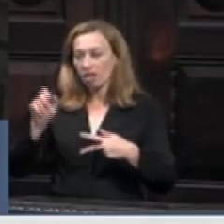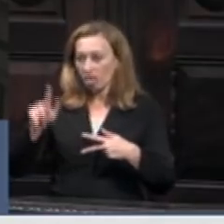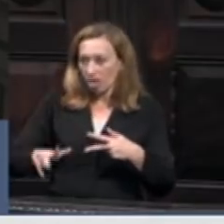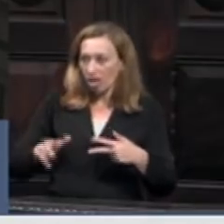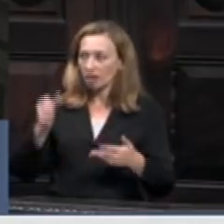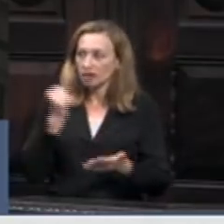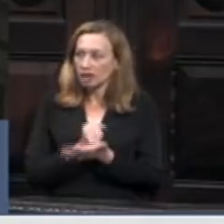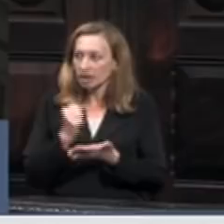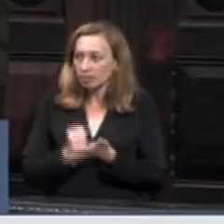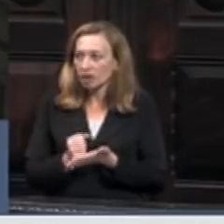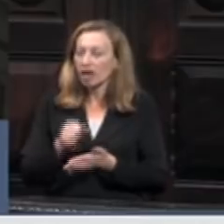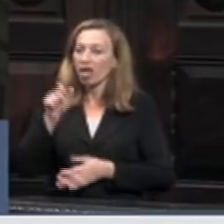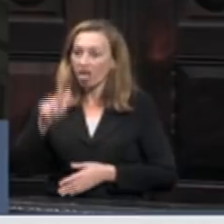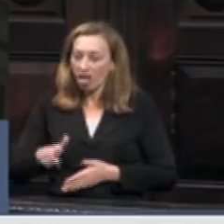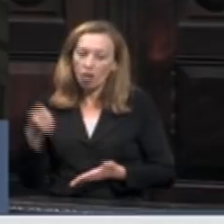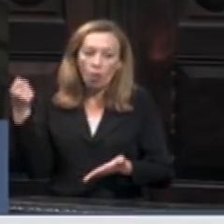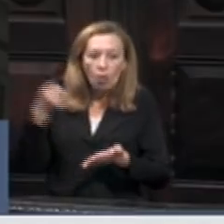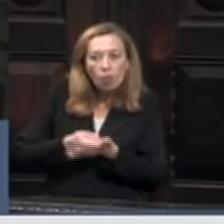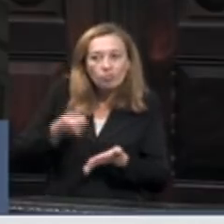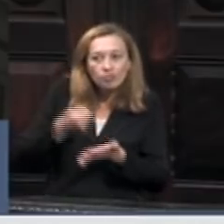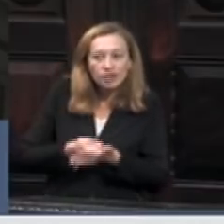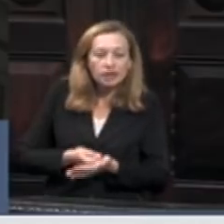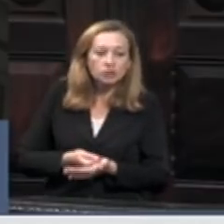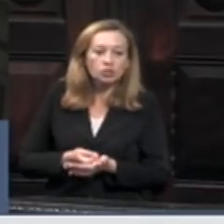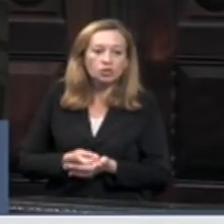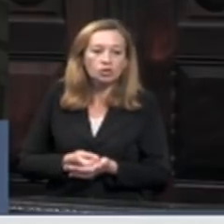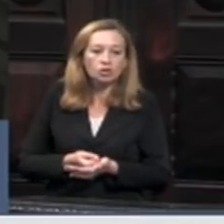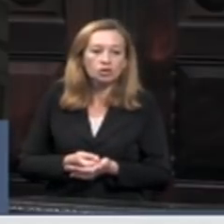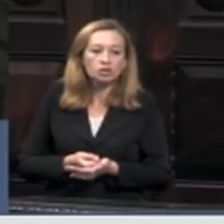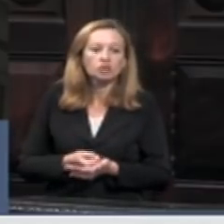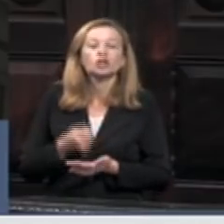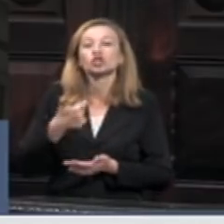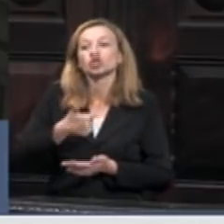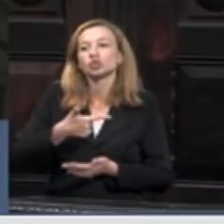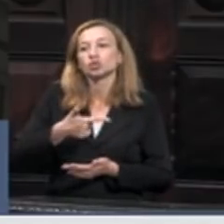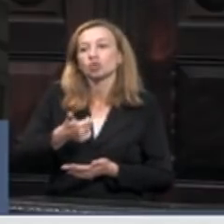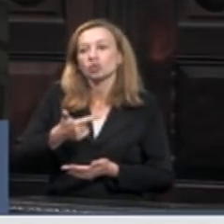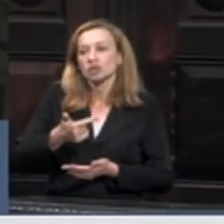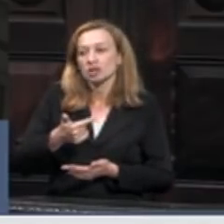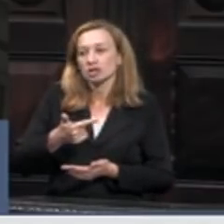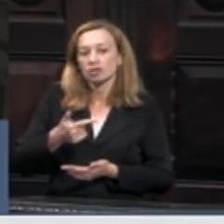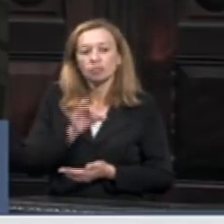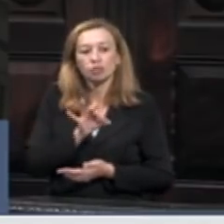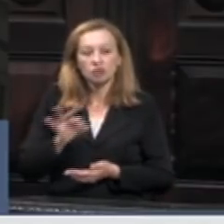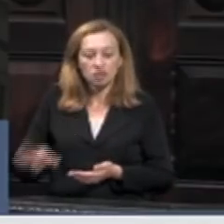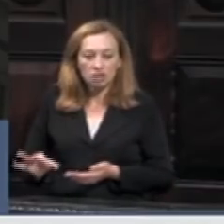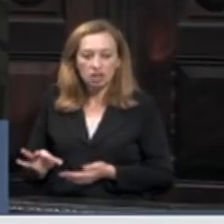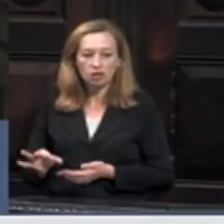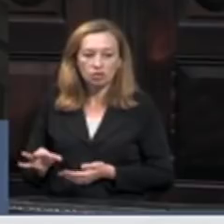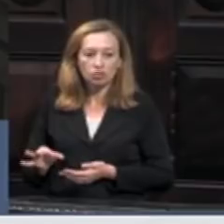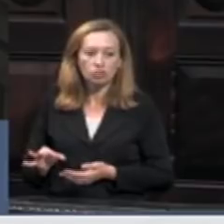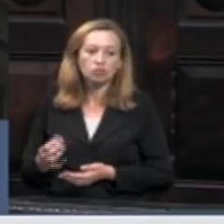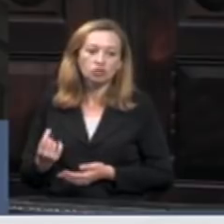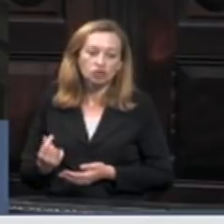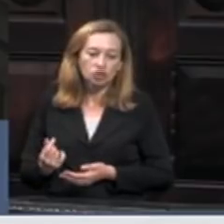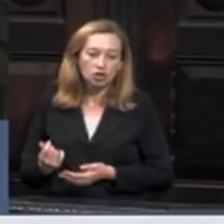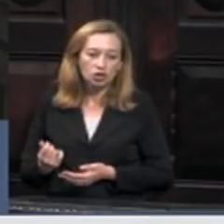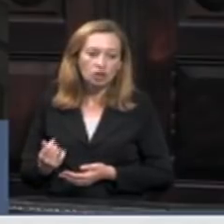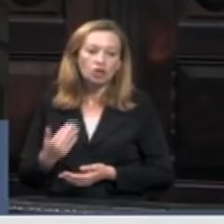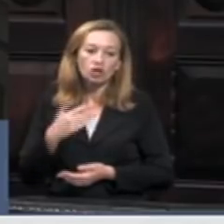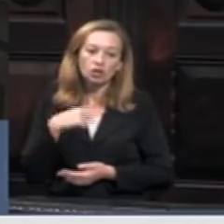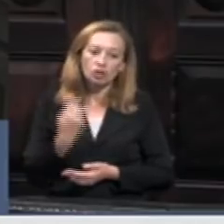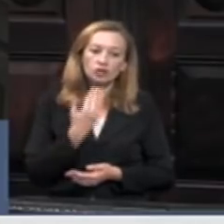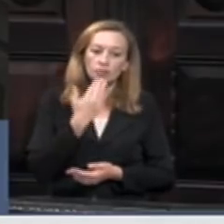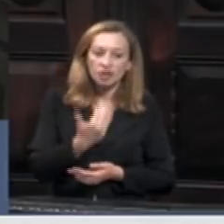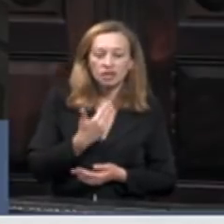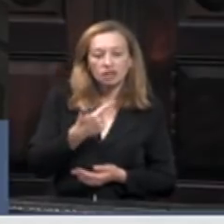é obrigatório o gasto de 12% do orçamento, e o que a gente pede em relação ao